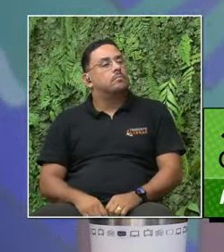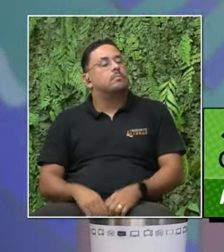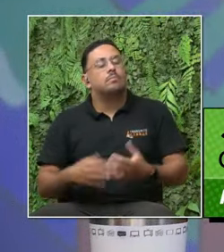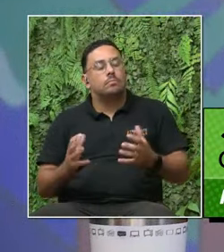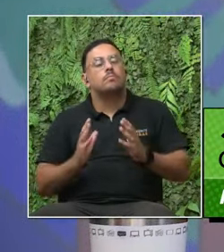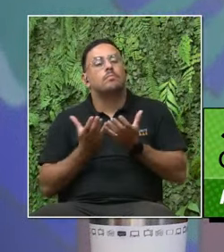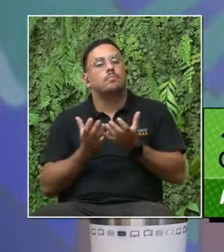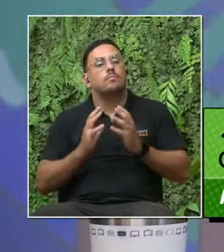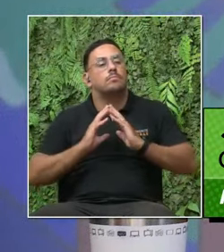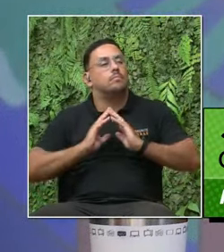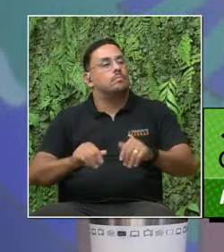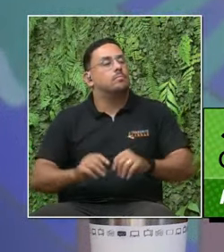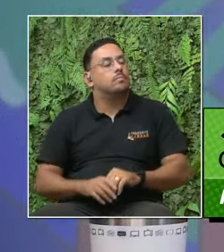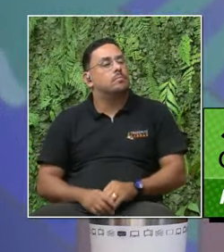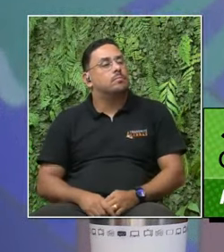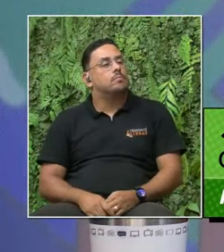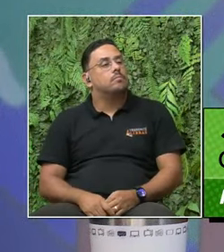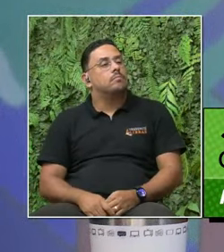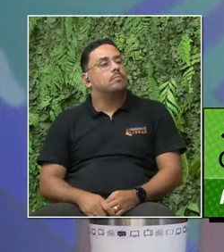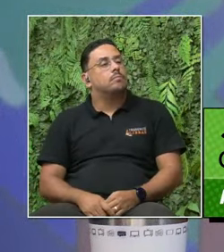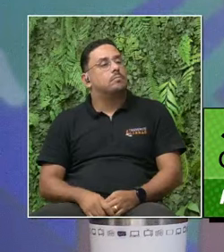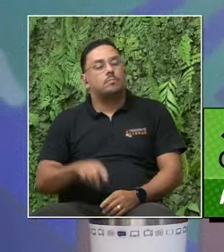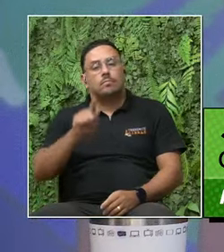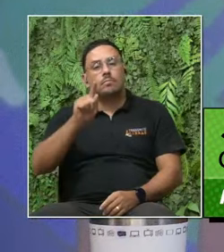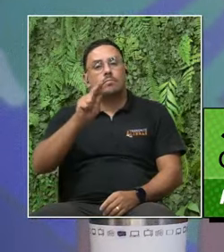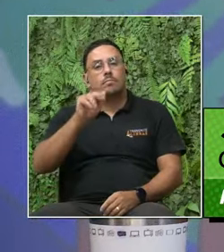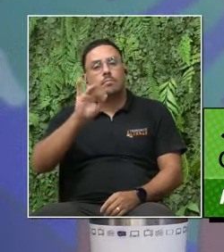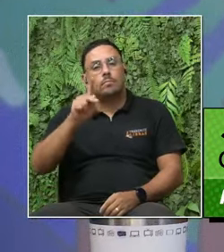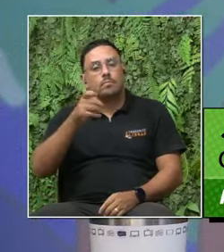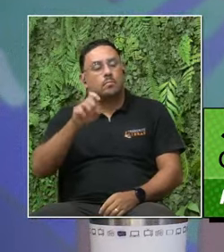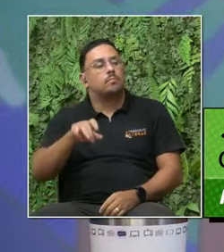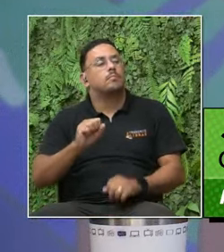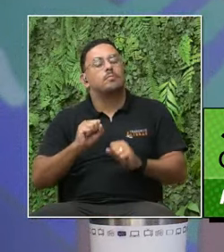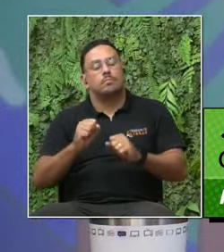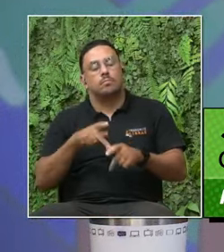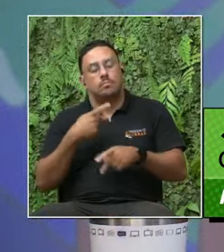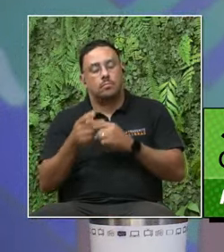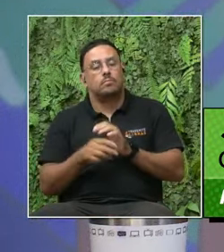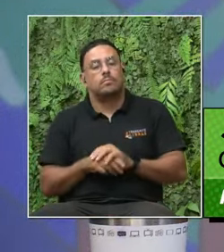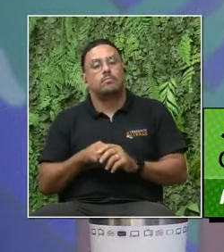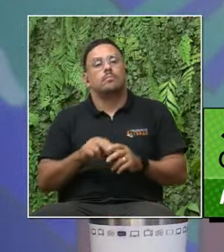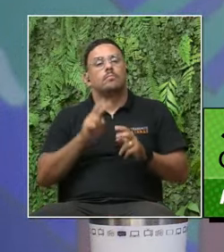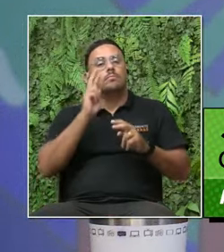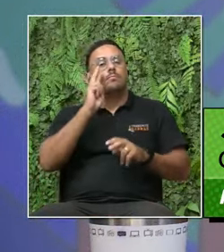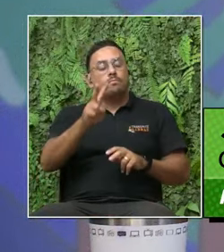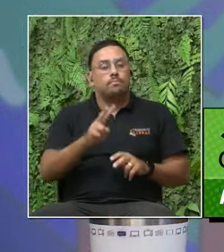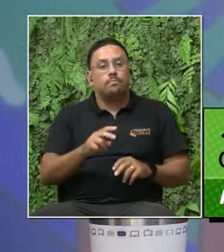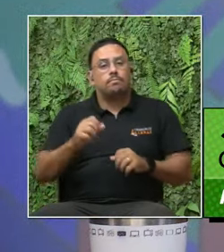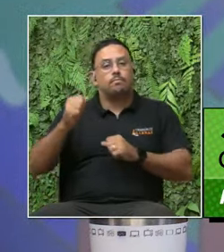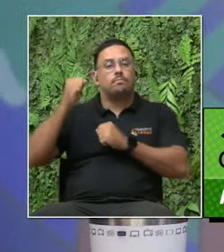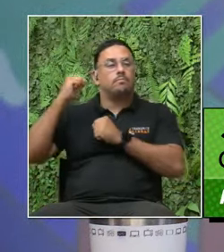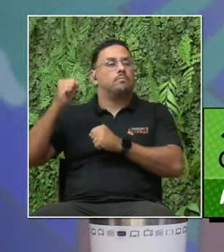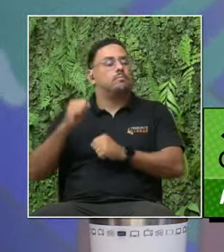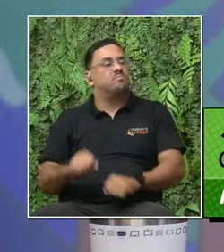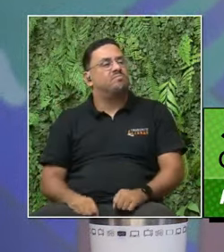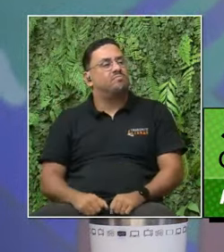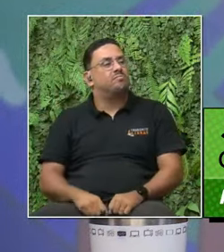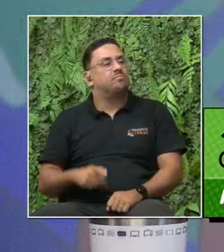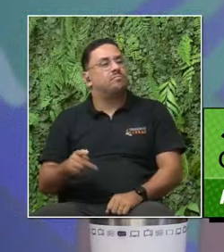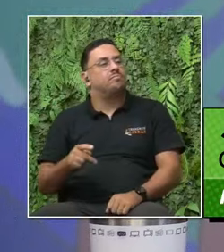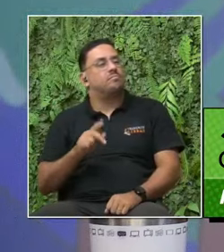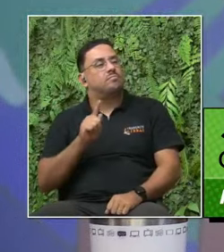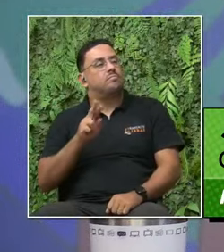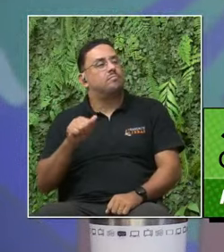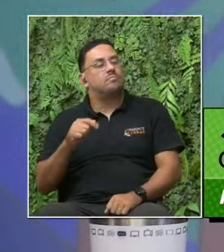bom eu queria a a a Guilherme se quiser falar também A esse respeito eu vejo o torcedor Guilherme também não vale valer porque